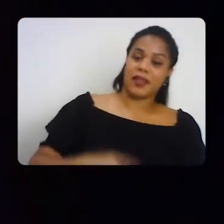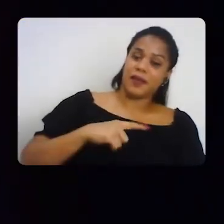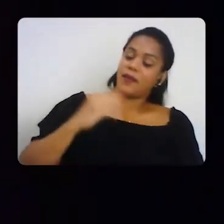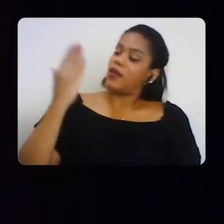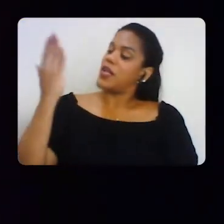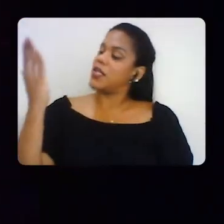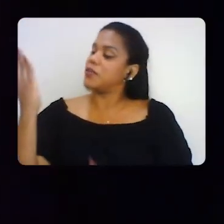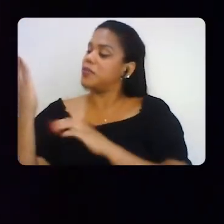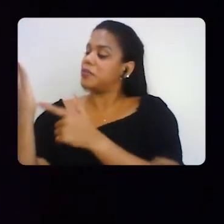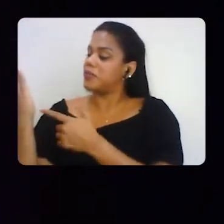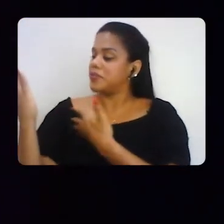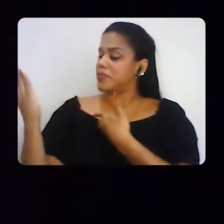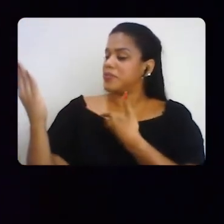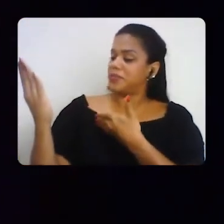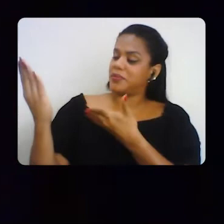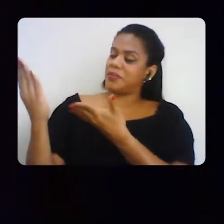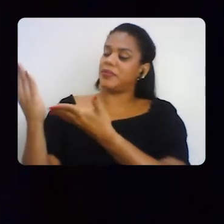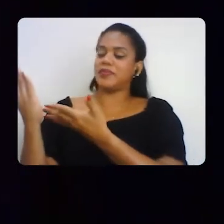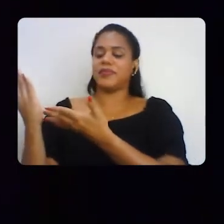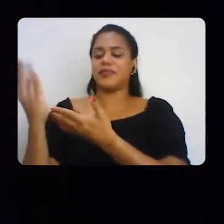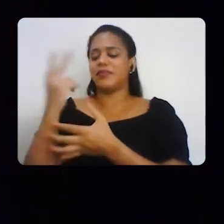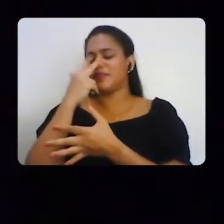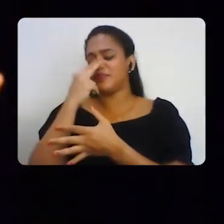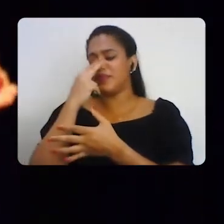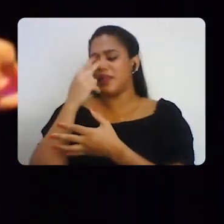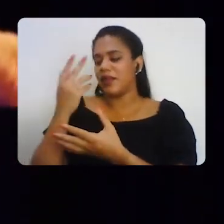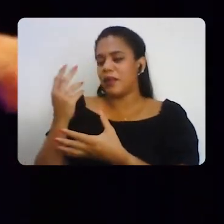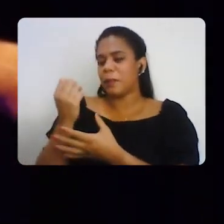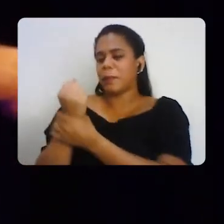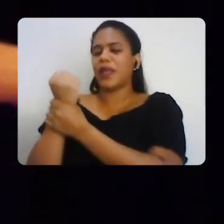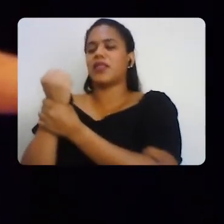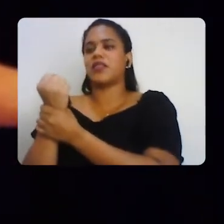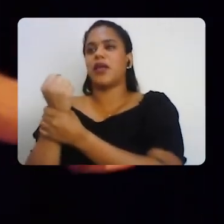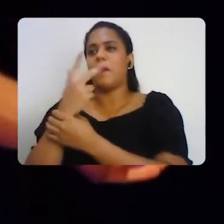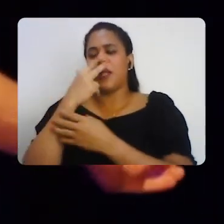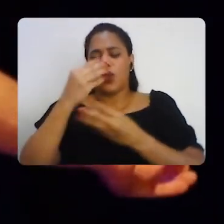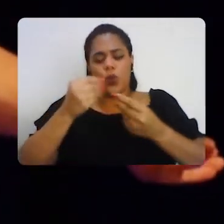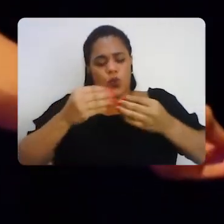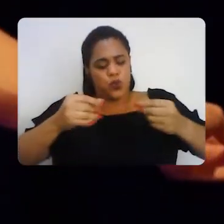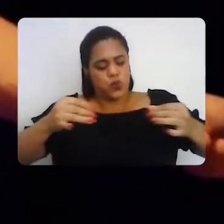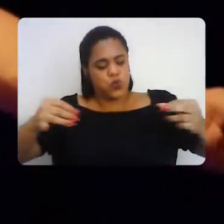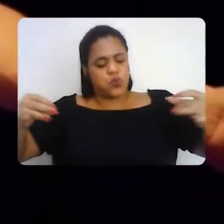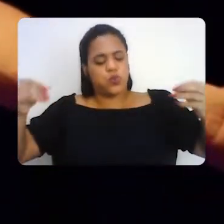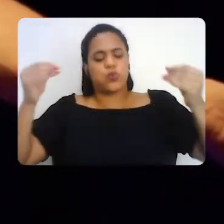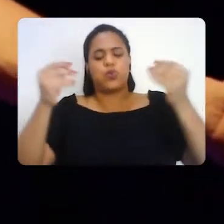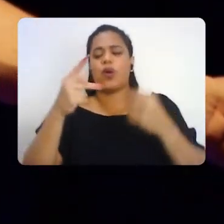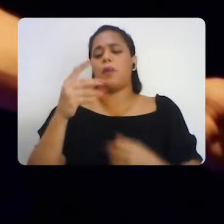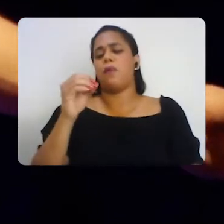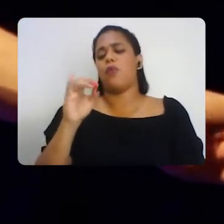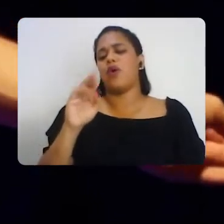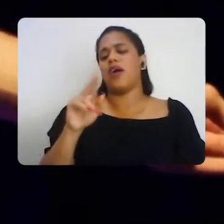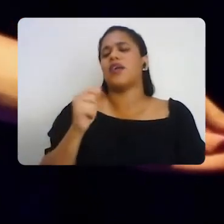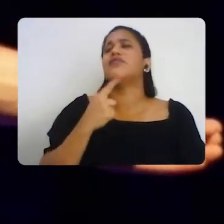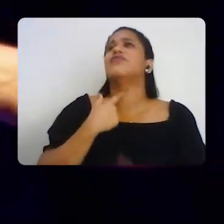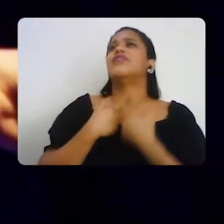Sou o espelhamento do que me cerca e prende, sou poeira que chora